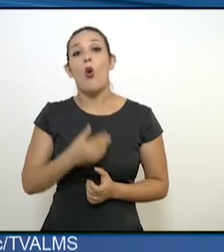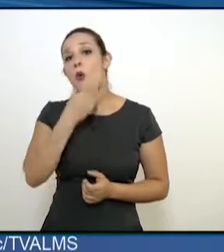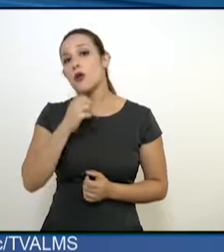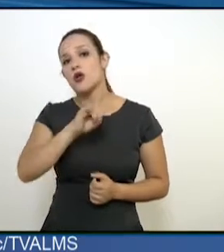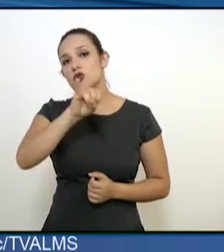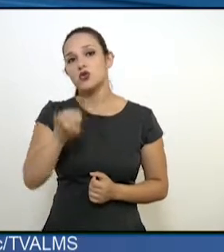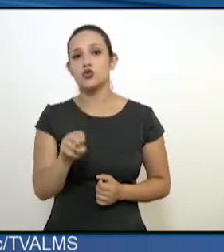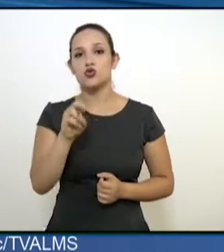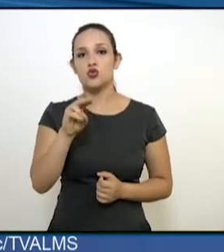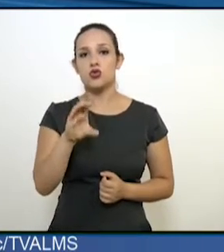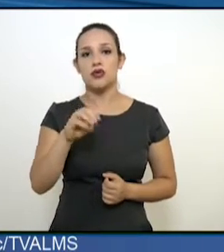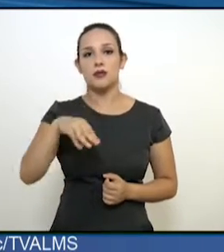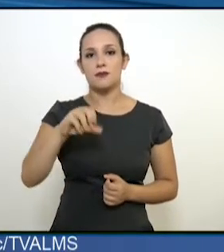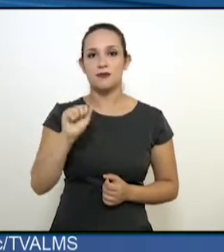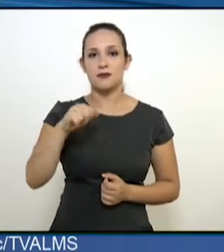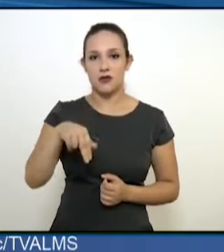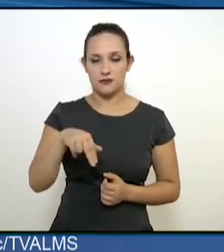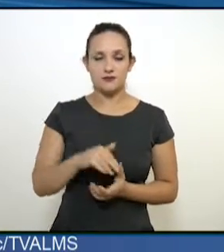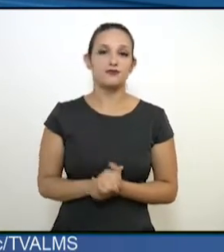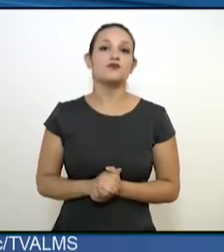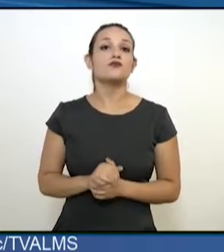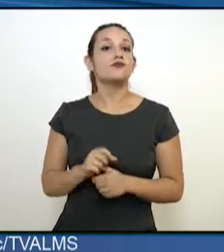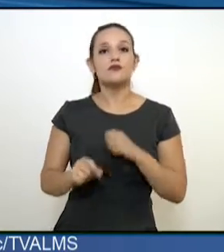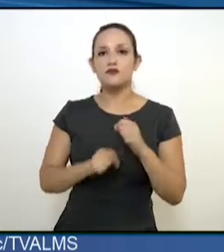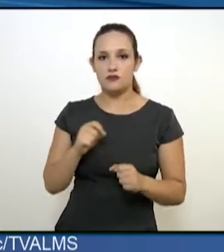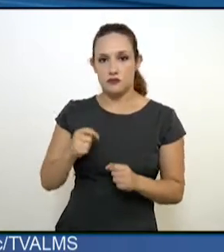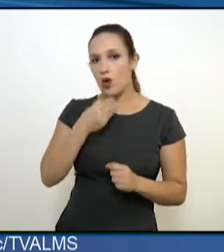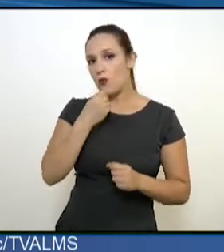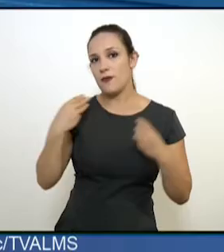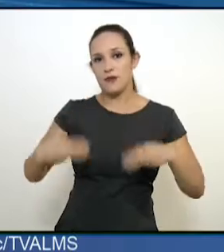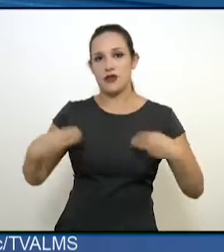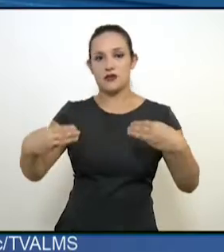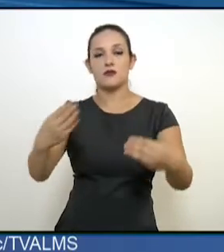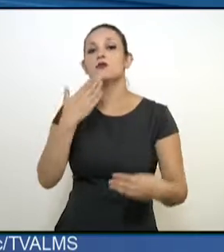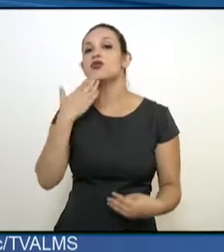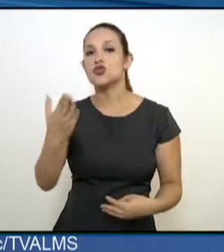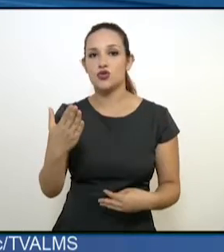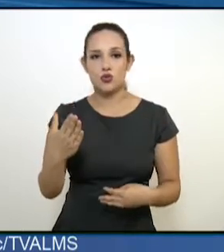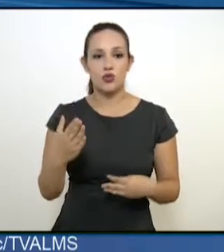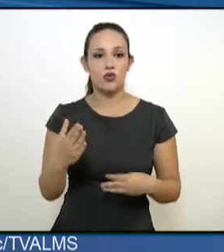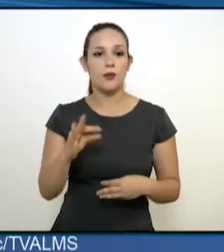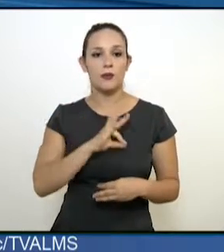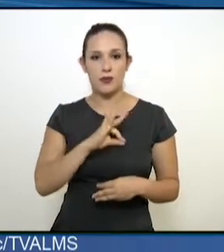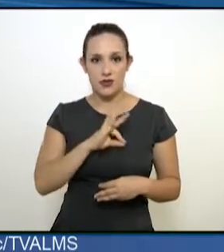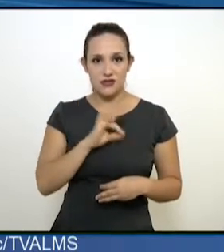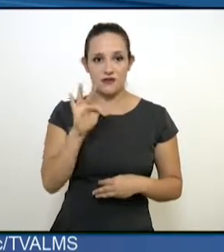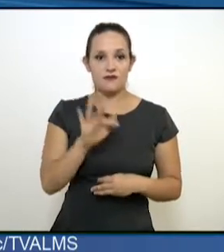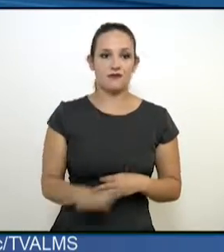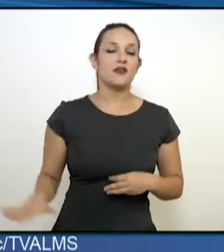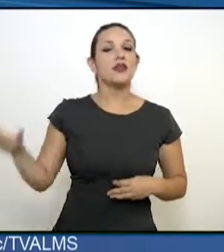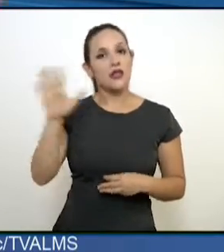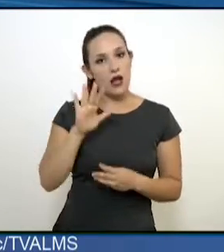é que vai solicitar que os policiais federais e rodoviários de folga